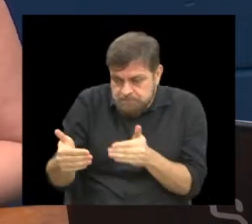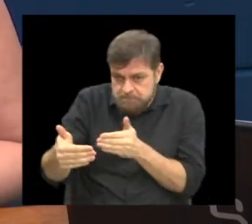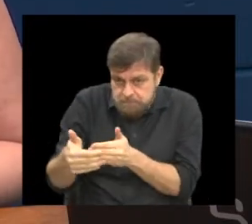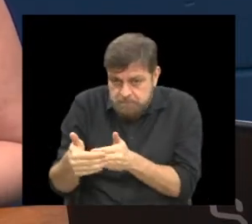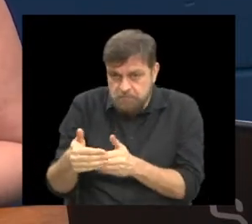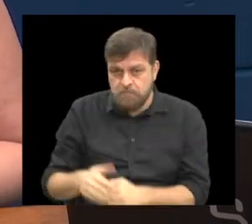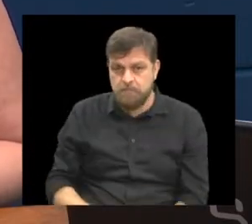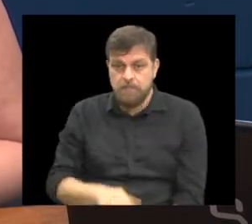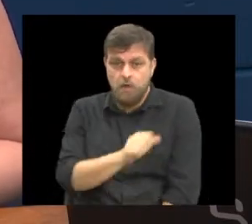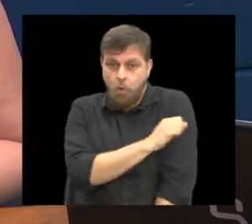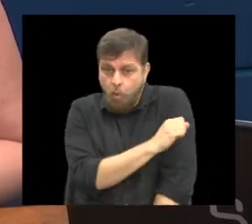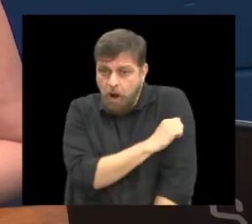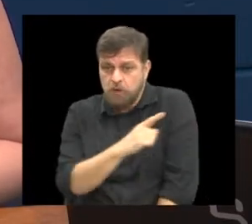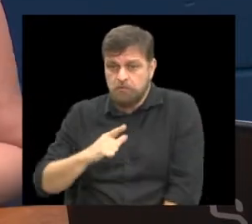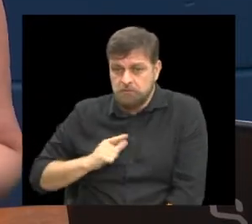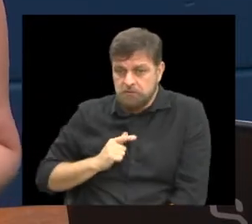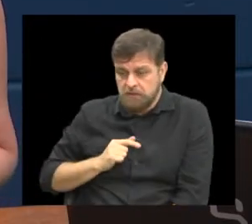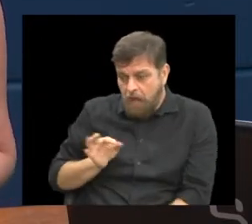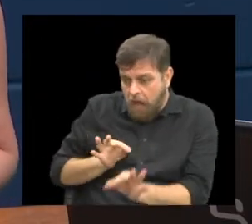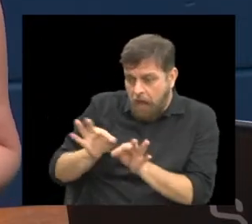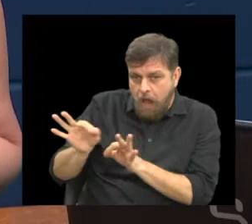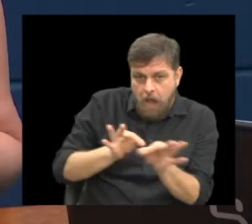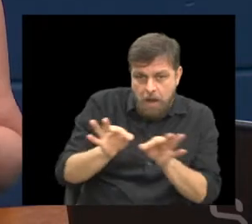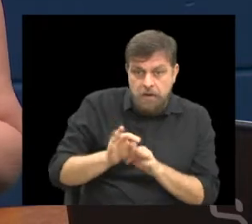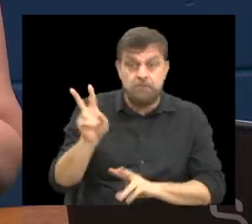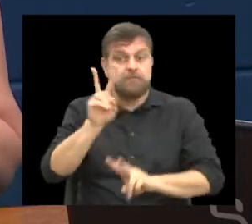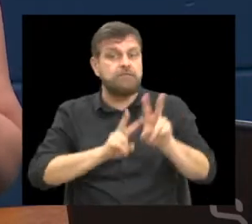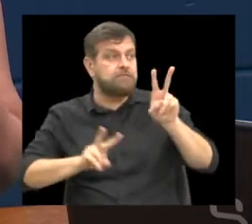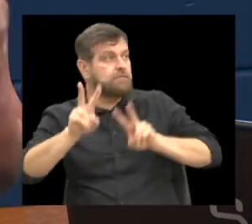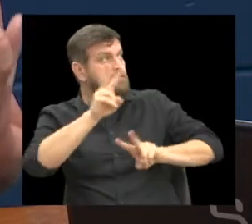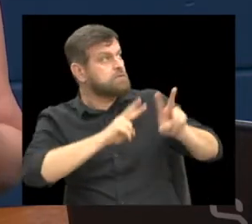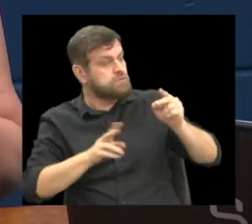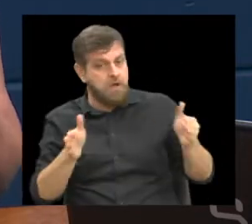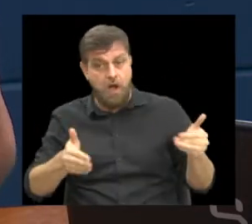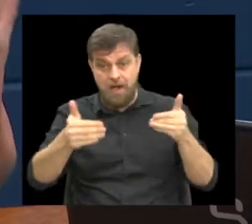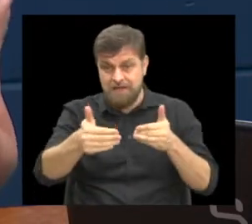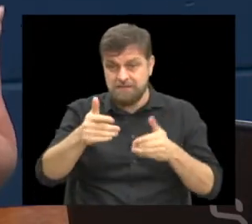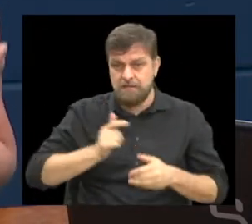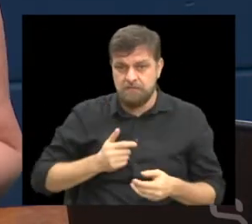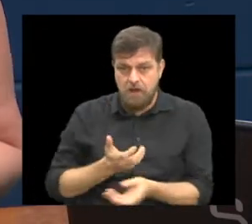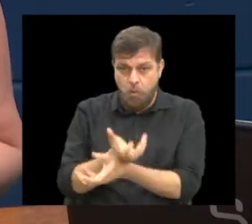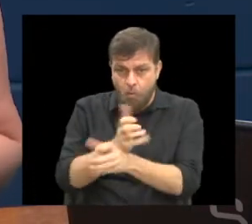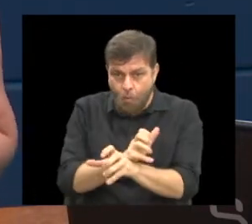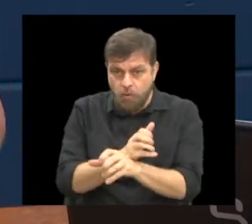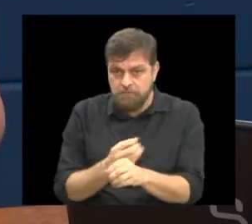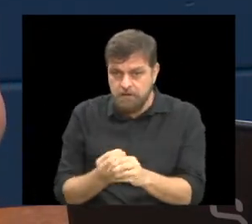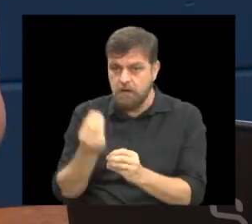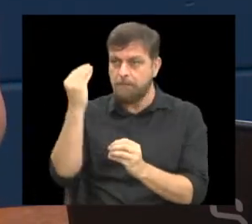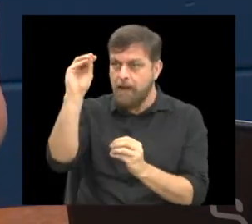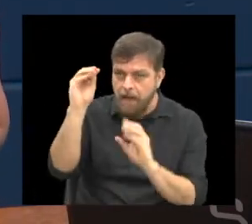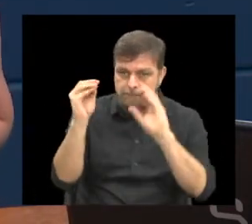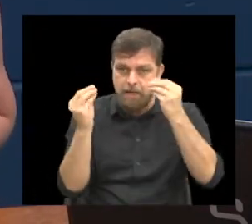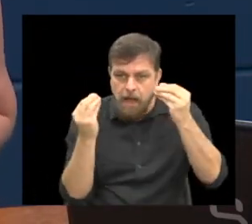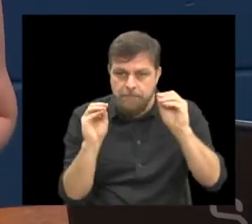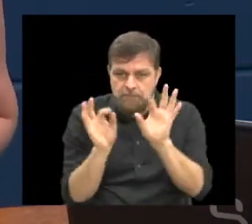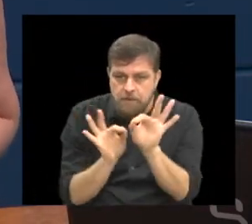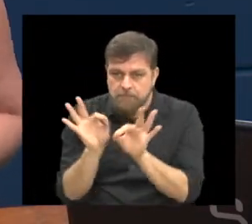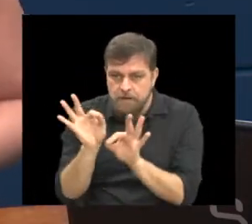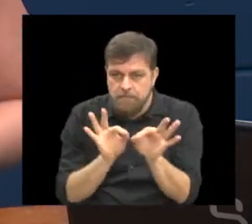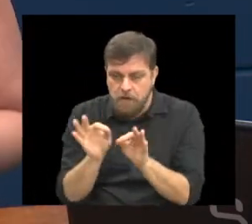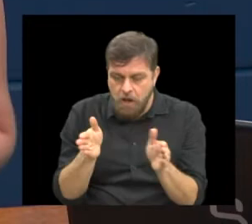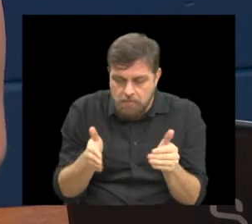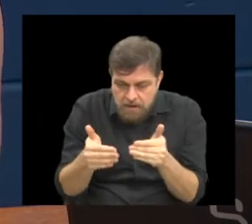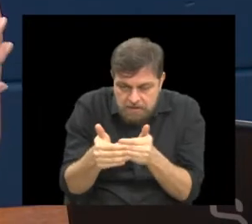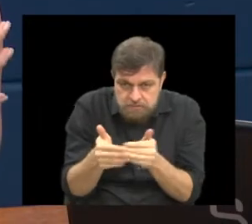o aluno ele cria a sala, porque ele é muito visual, então essa sala começa vazia, vai se criando, começa-se numa sala menor,